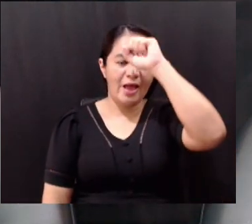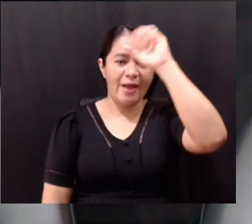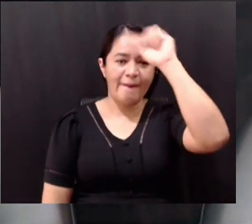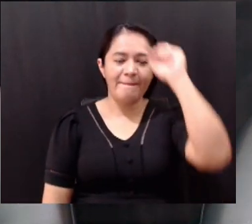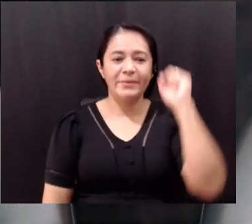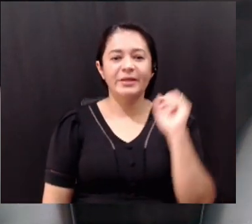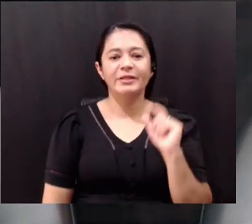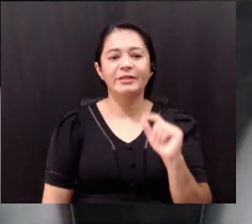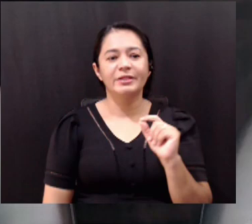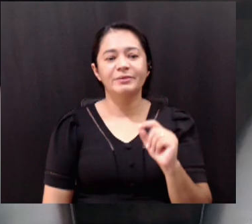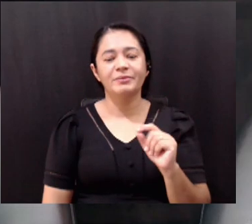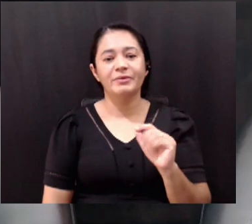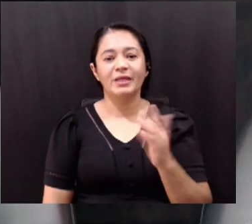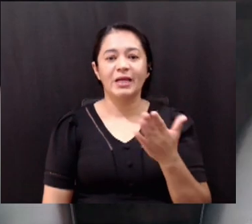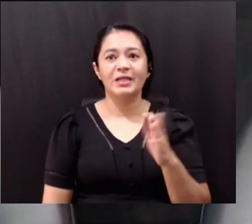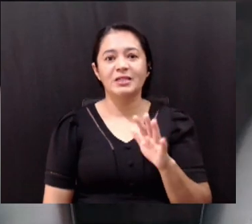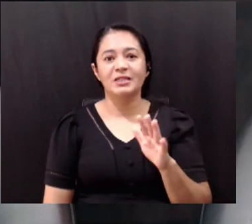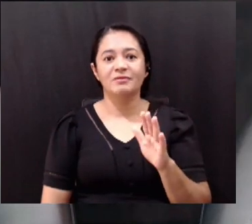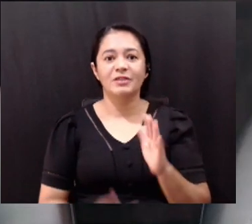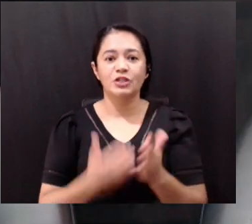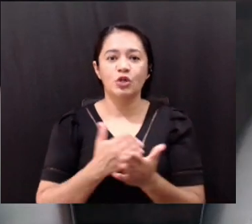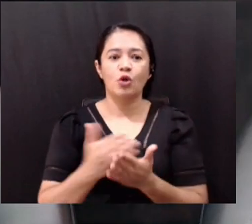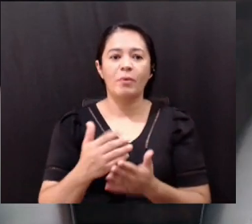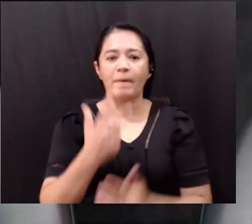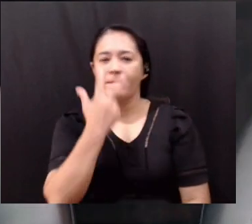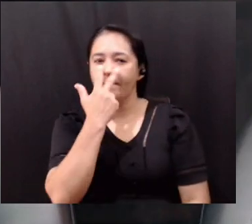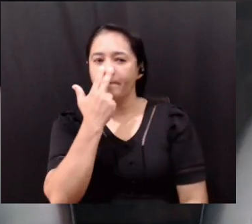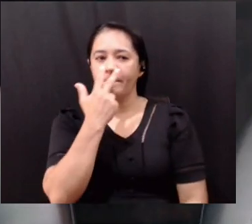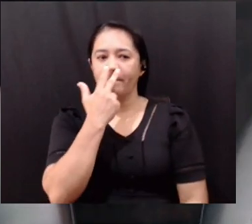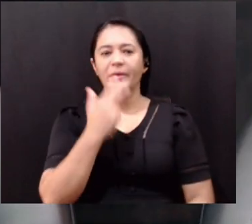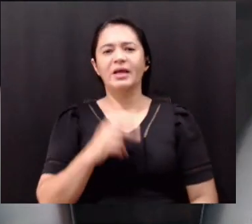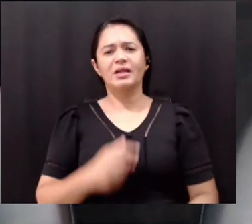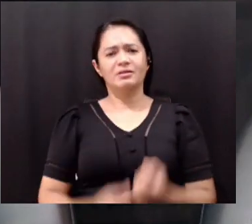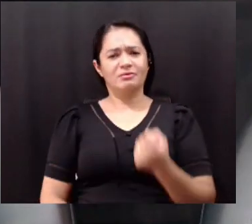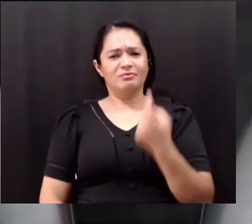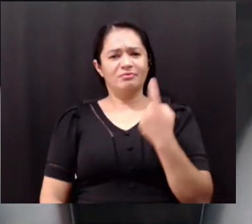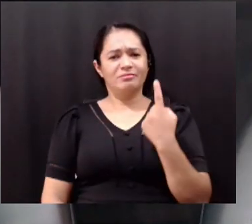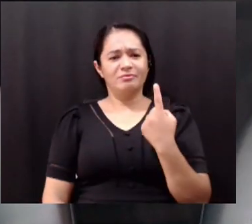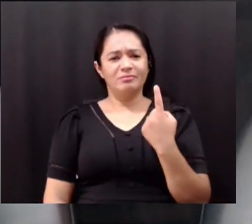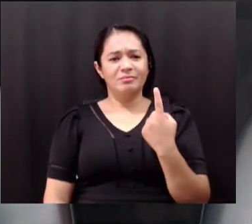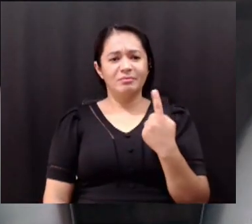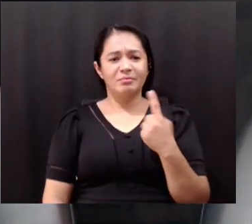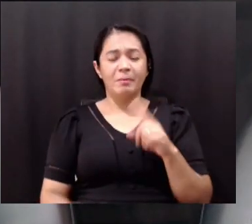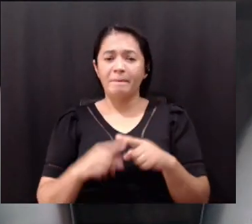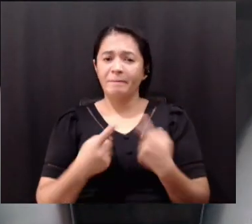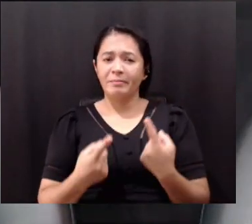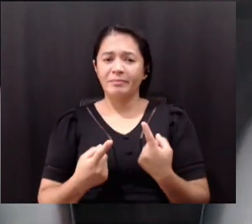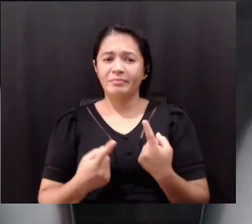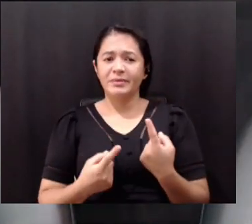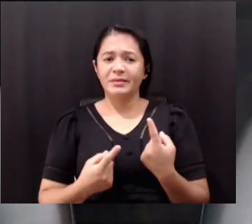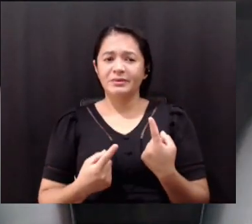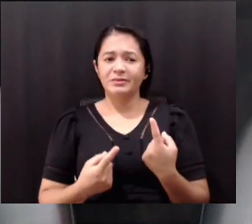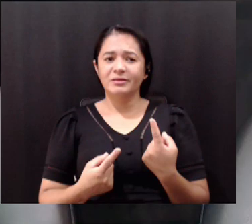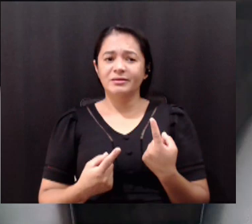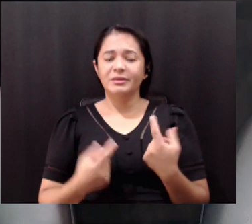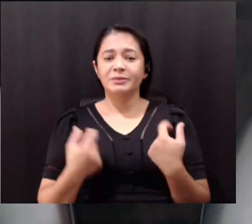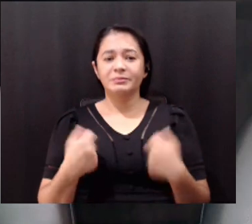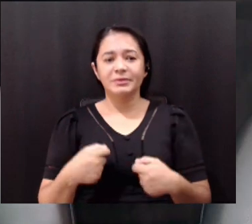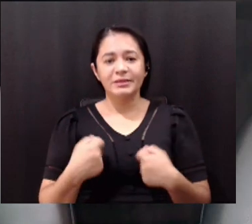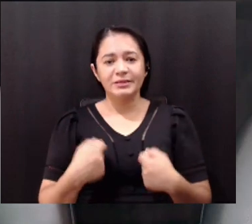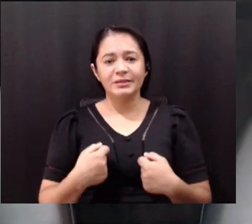primeiro momento isso pode parecer muito estranho, mas é algo que precisa ser